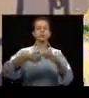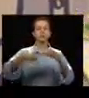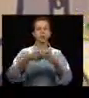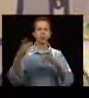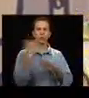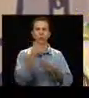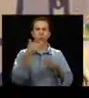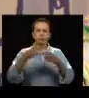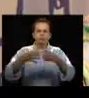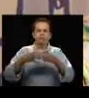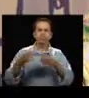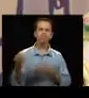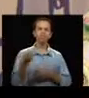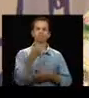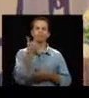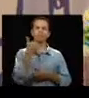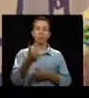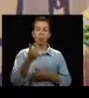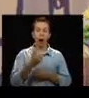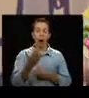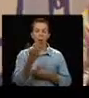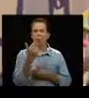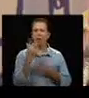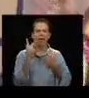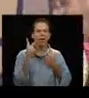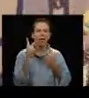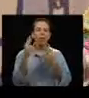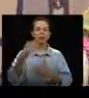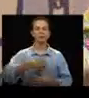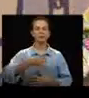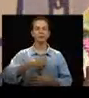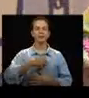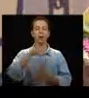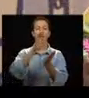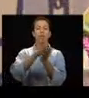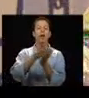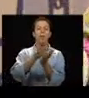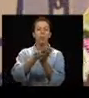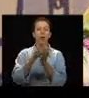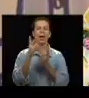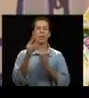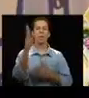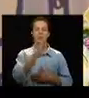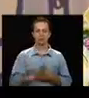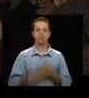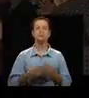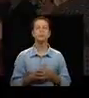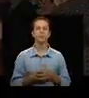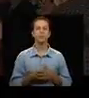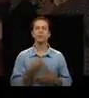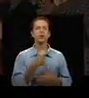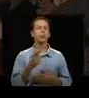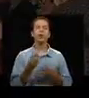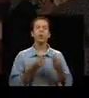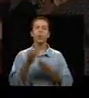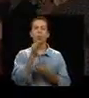trazia e fazia a jeba da galinha. Era uma comida que se você entrasse... Era uma casa pernambucana, era uma casa brasileira. E